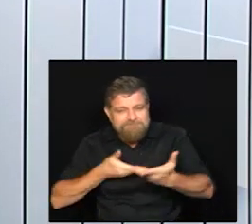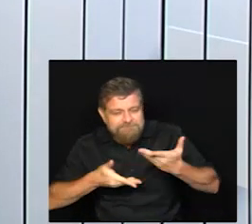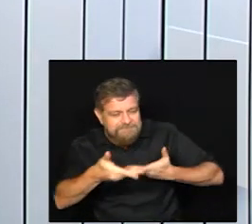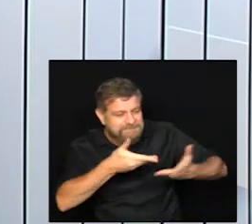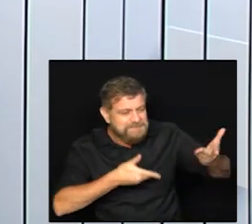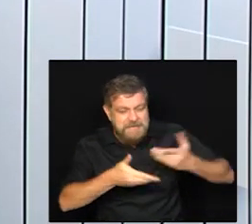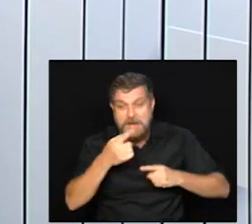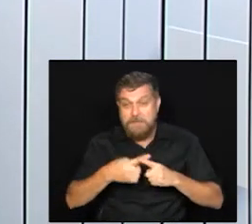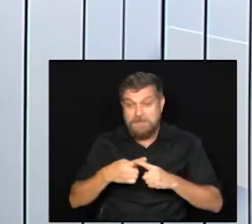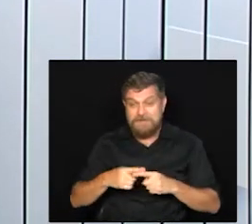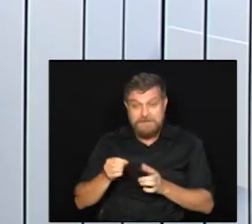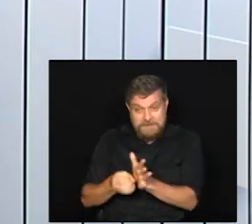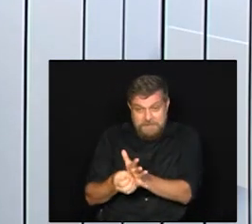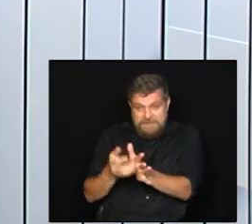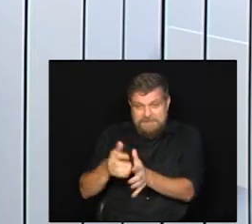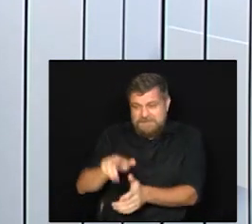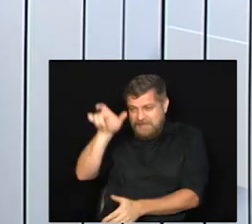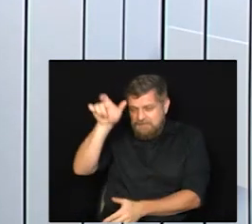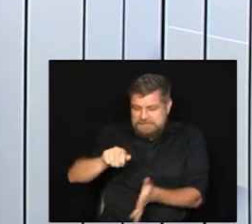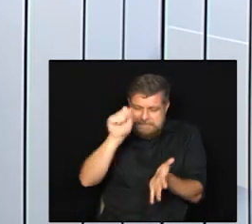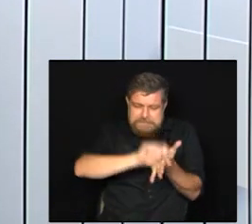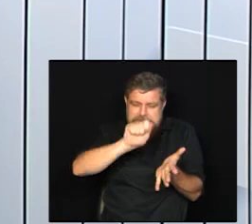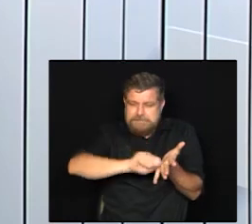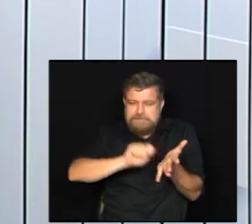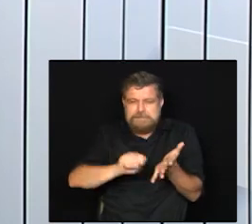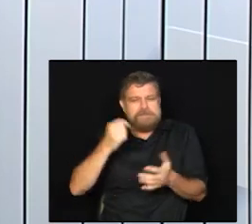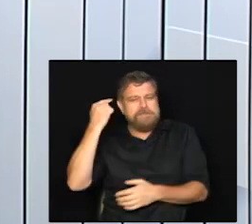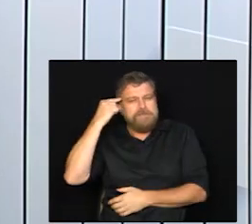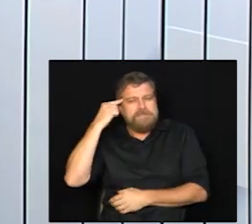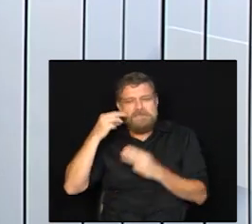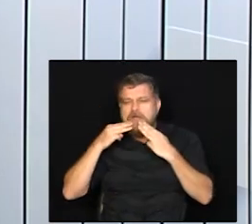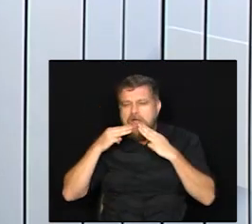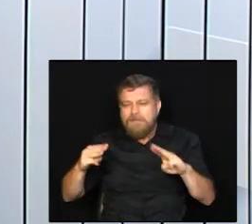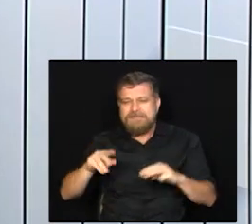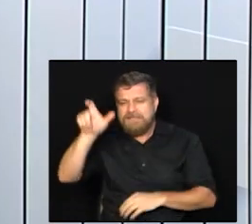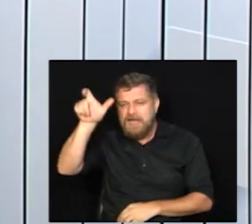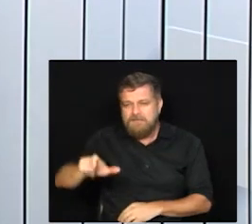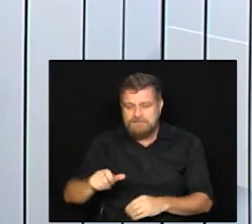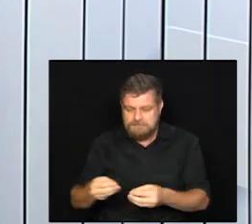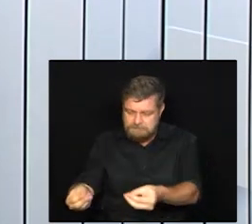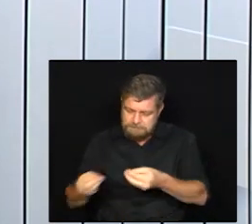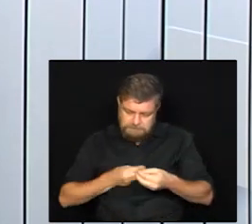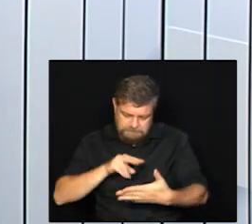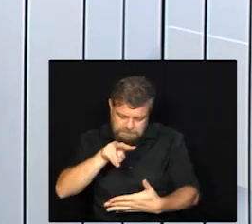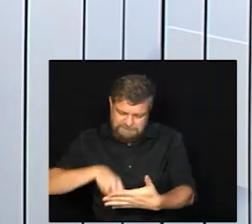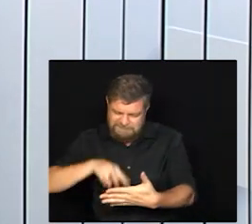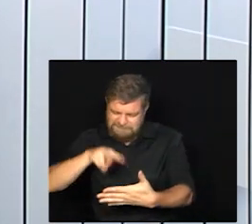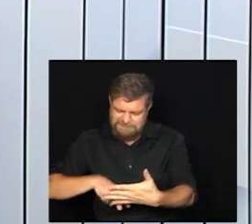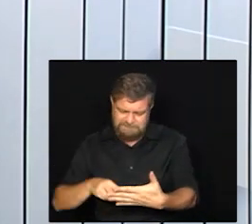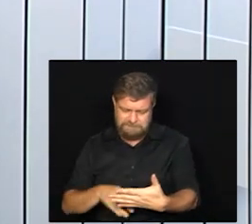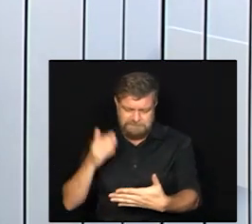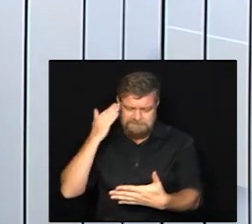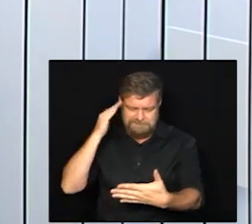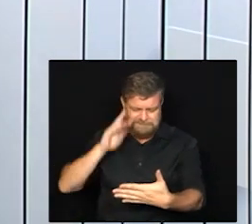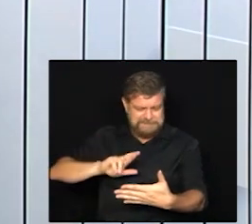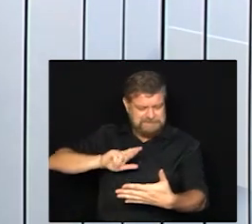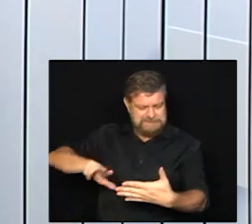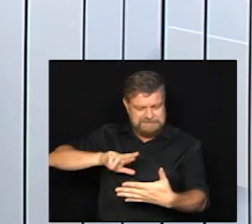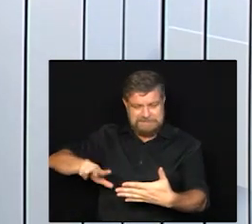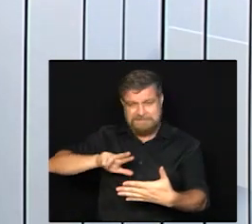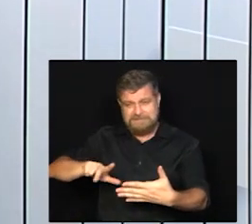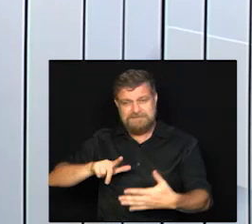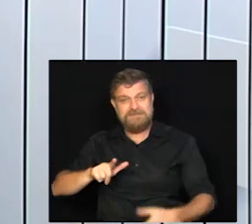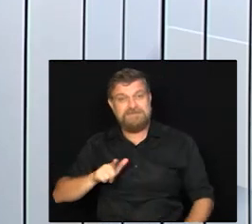mensagens, porque às vezes você escreve pensando numa mensagem, a pessoa recebe de uma outra maneira e isso